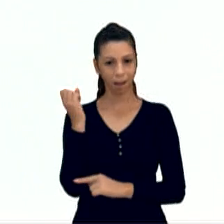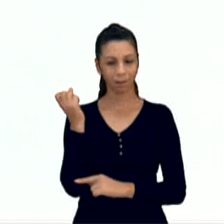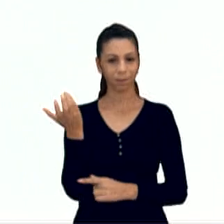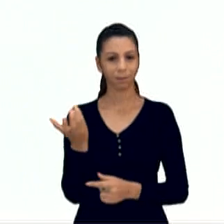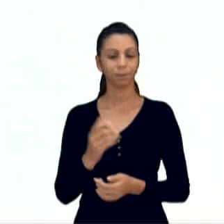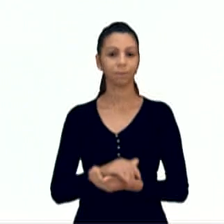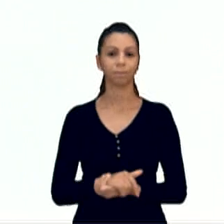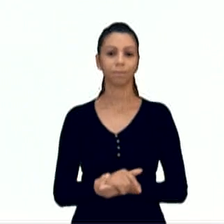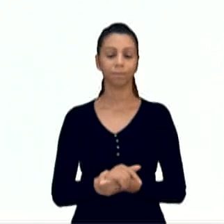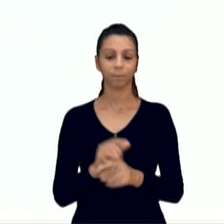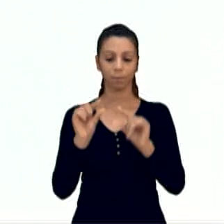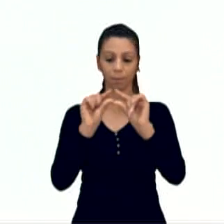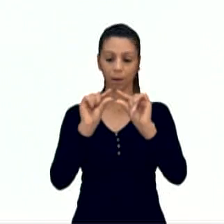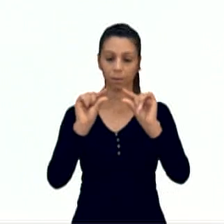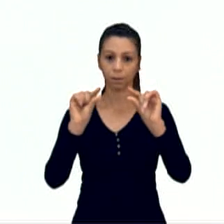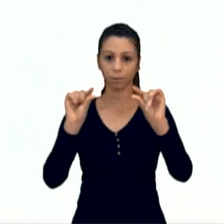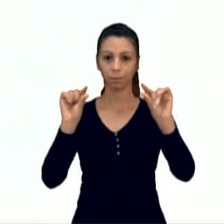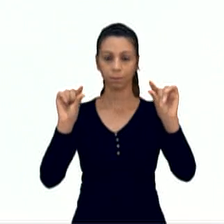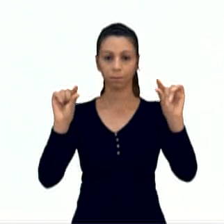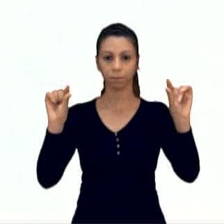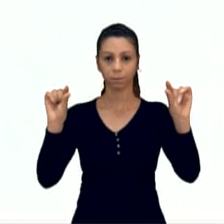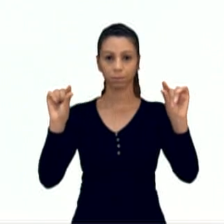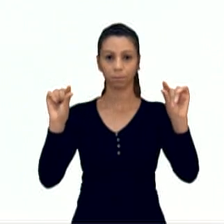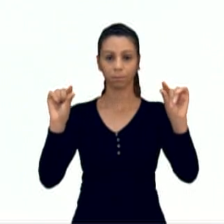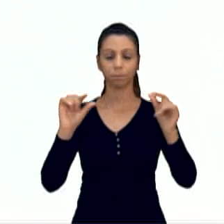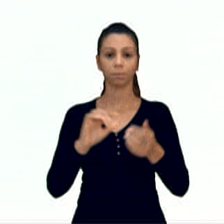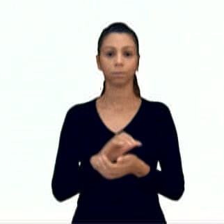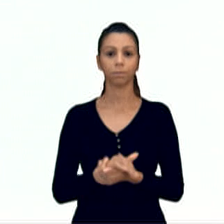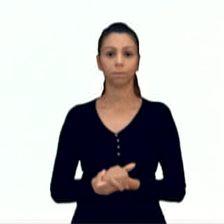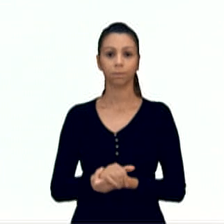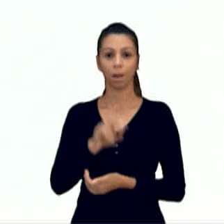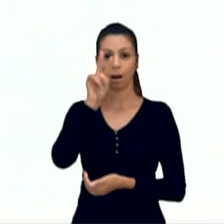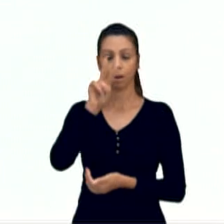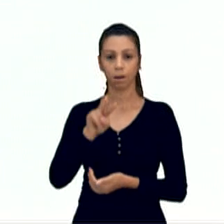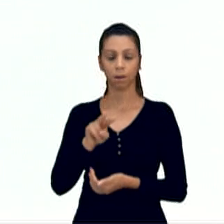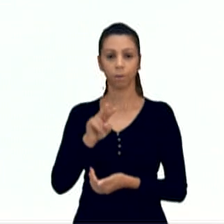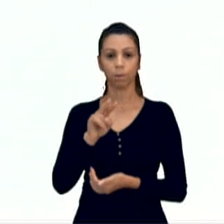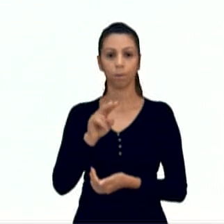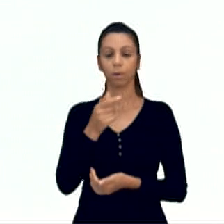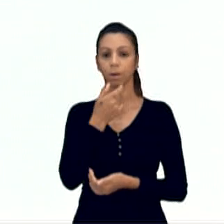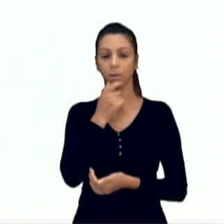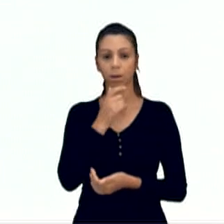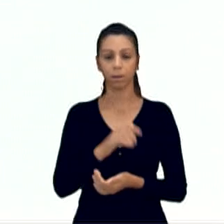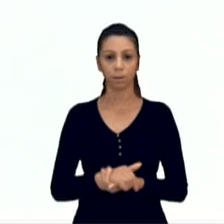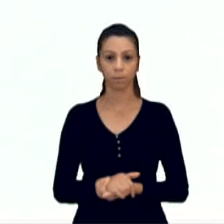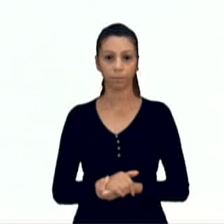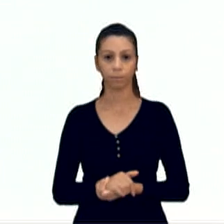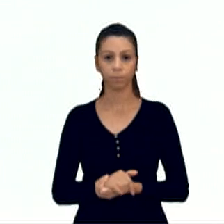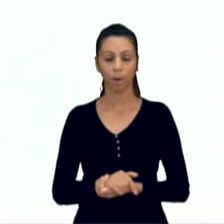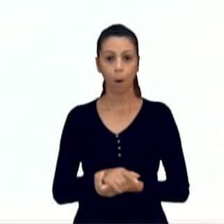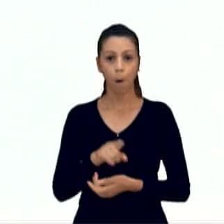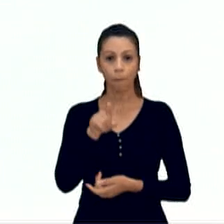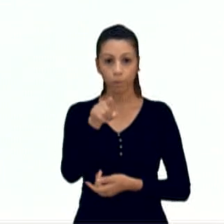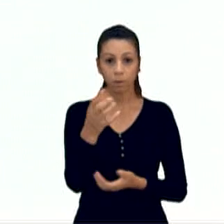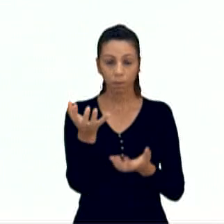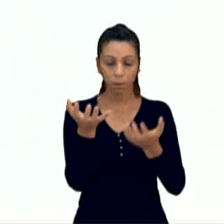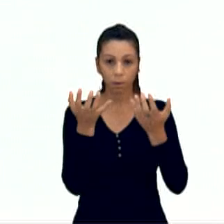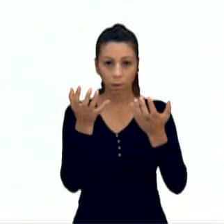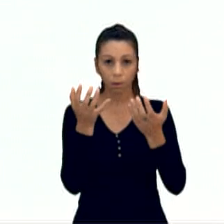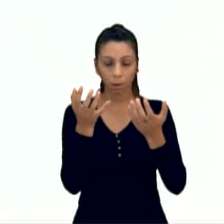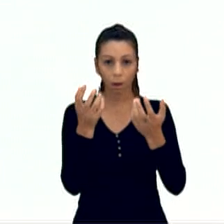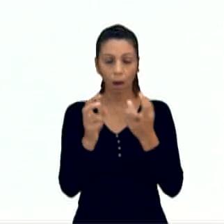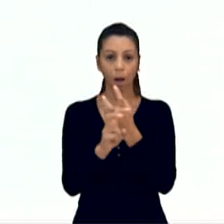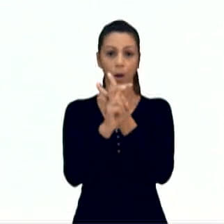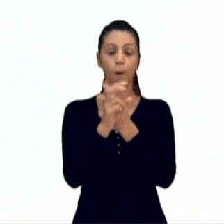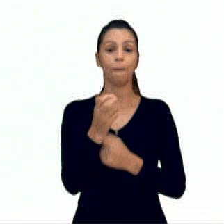ali tá pequenininho, mas eu transcrevi ali para vocês, ó. Do you want strong bones? Você quer ossos fortes?